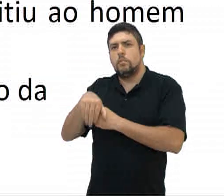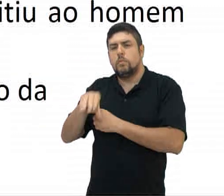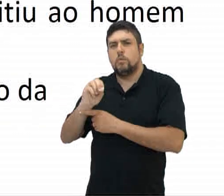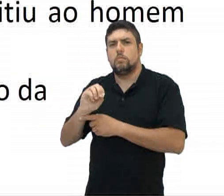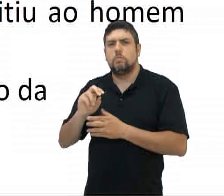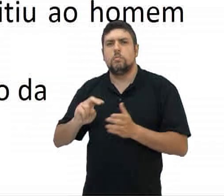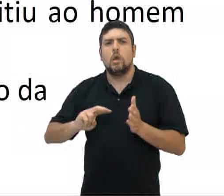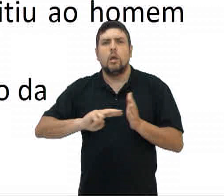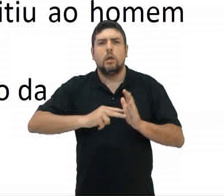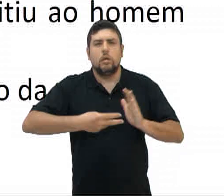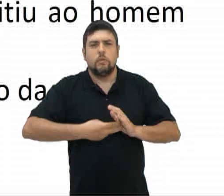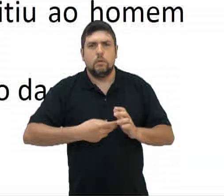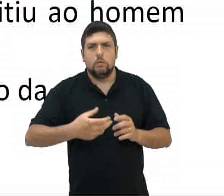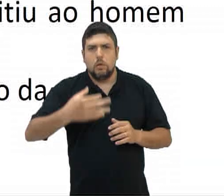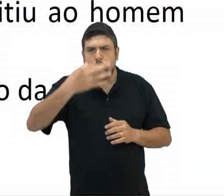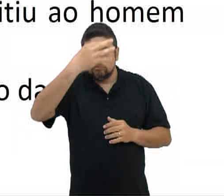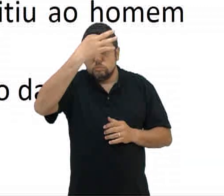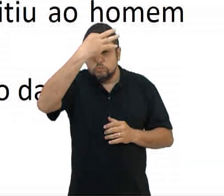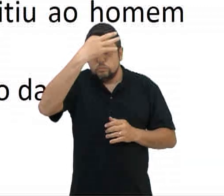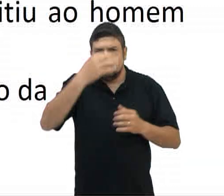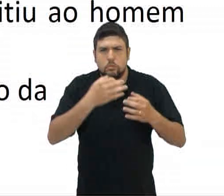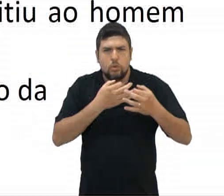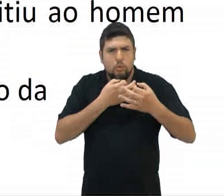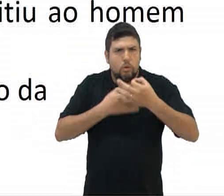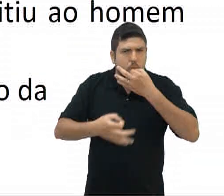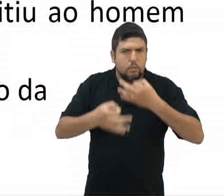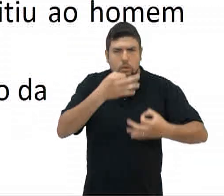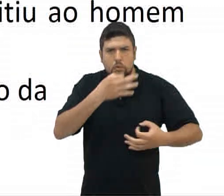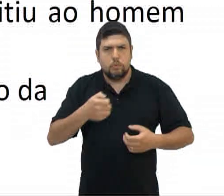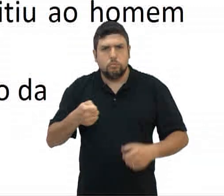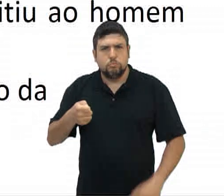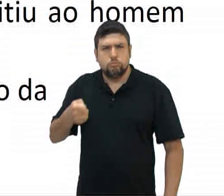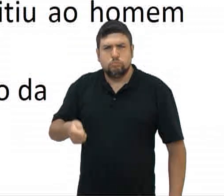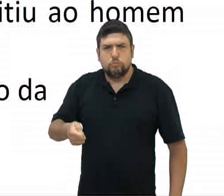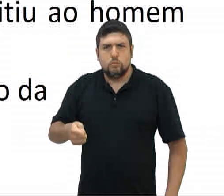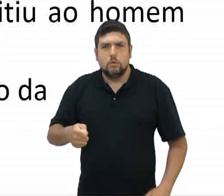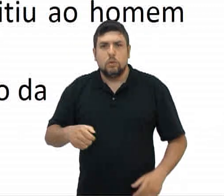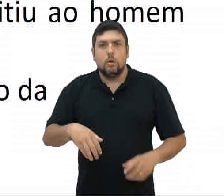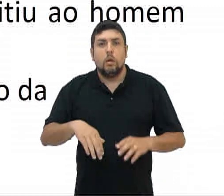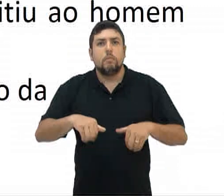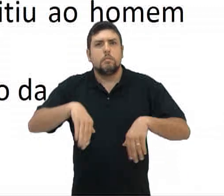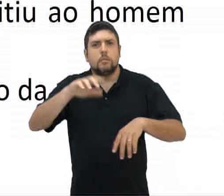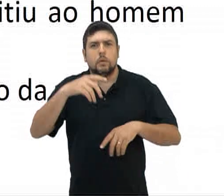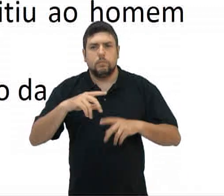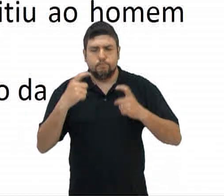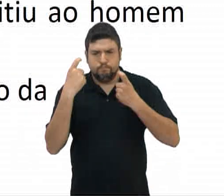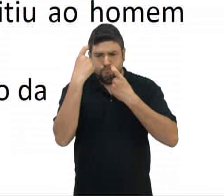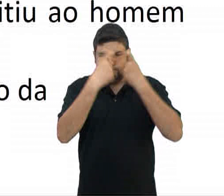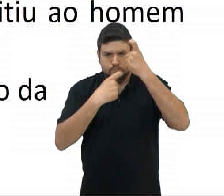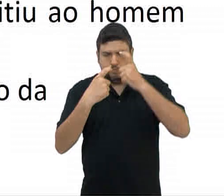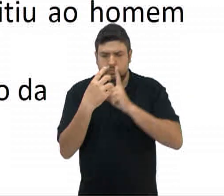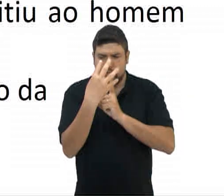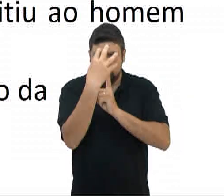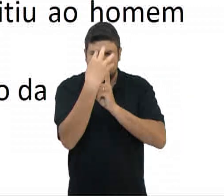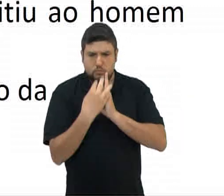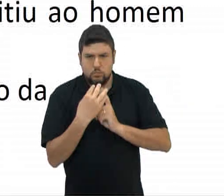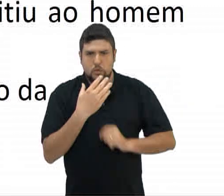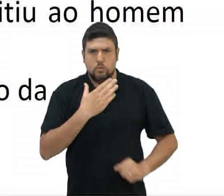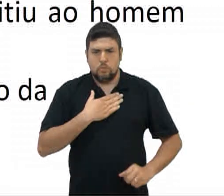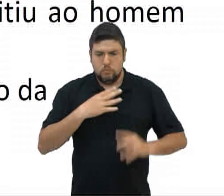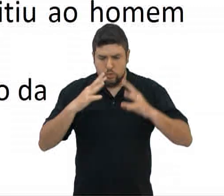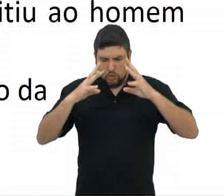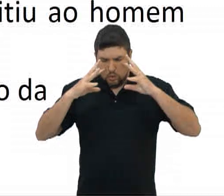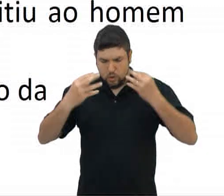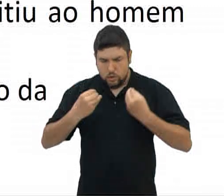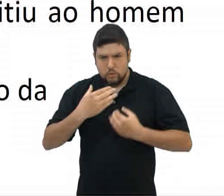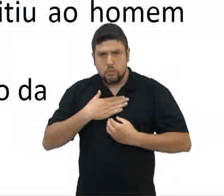e uma maior atenção às necessidades humanas, ao contrário do teocentrismo da Idade Média, que pregava a atenção total